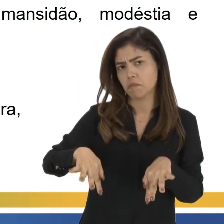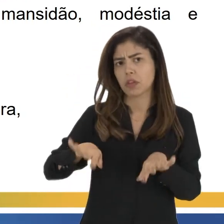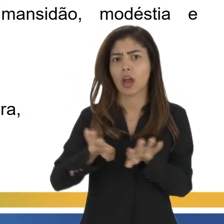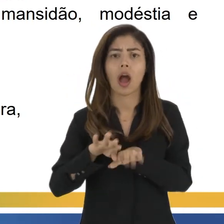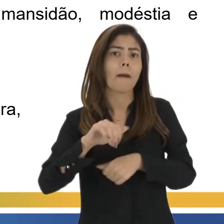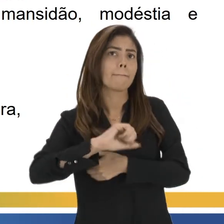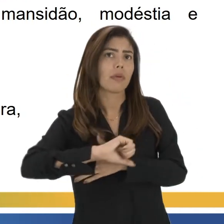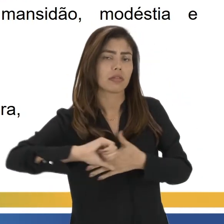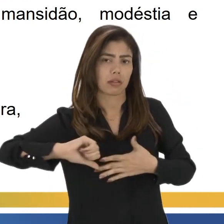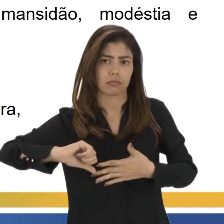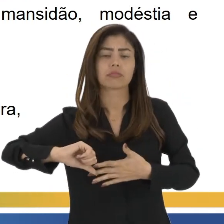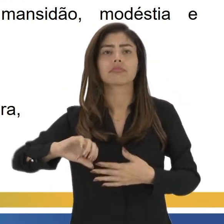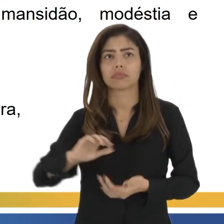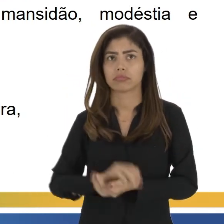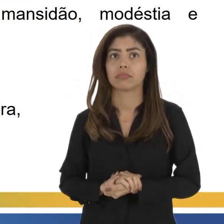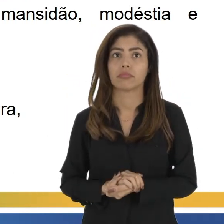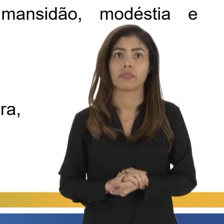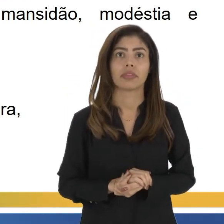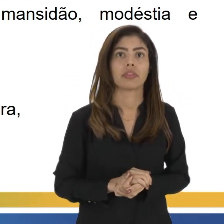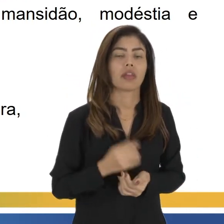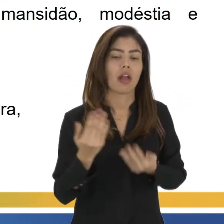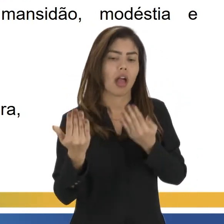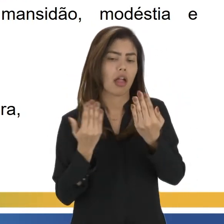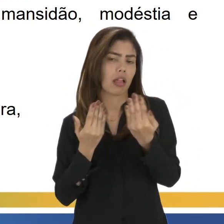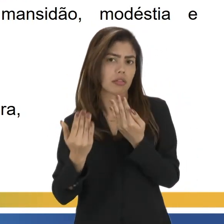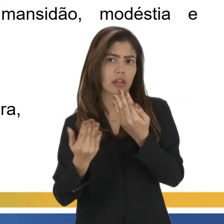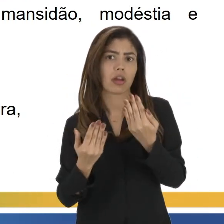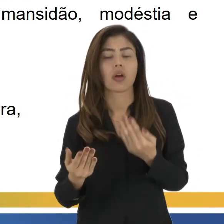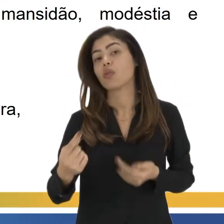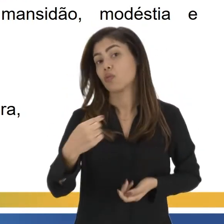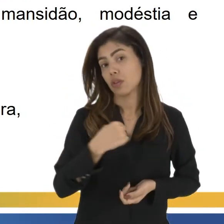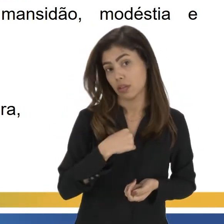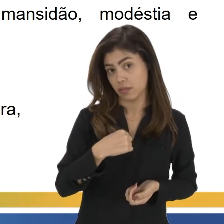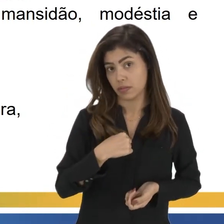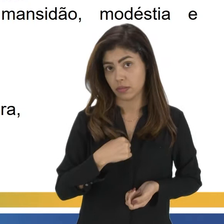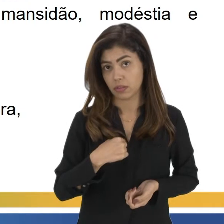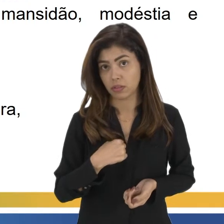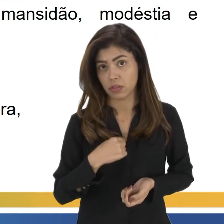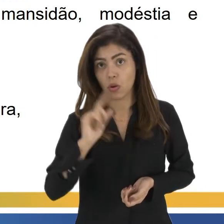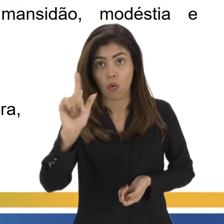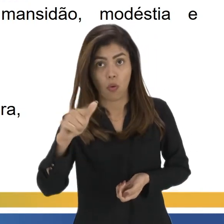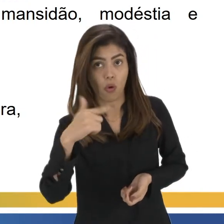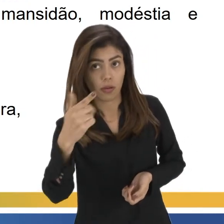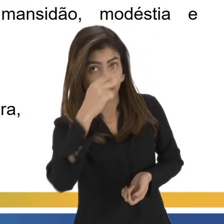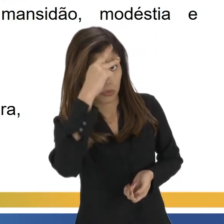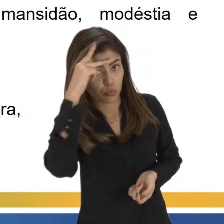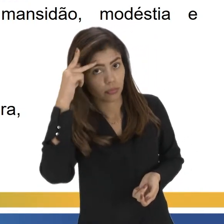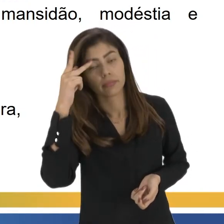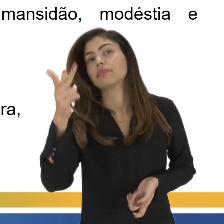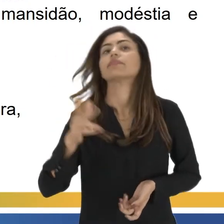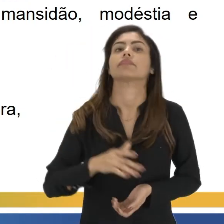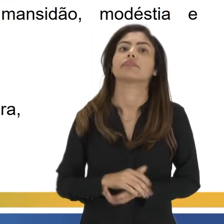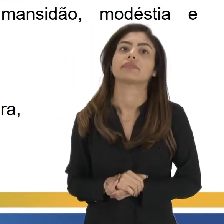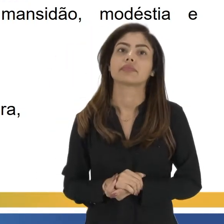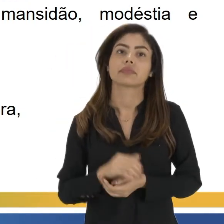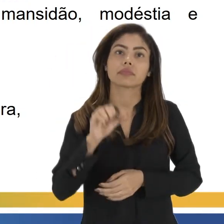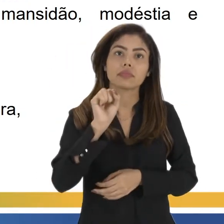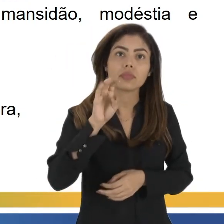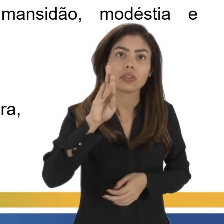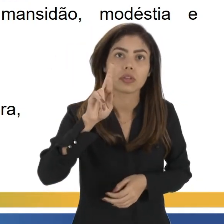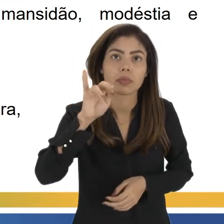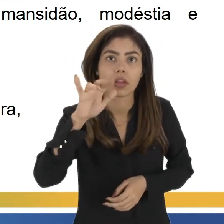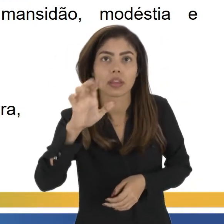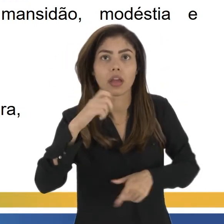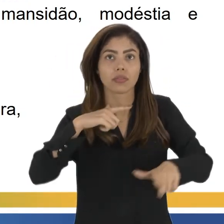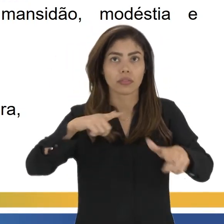virtudes morais, né, que é a relação do eu com o outro. A sobriedade,